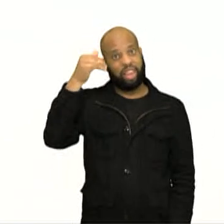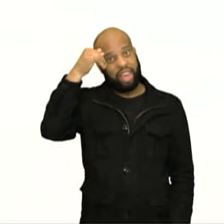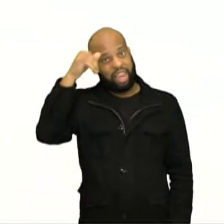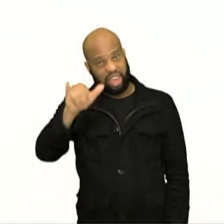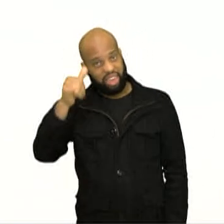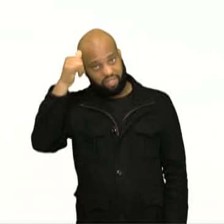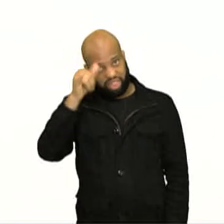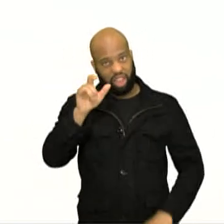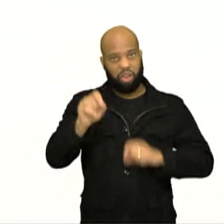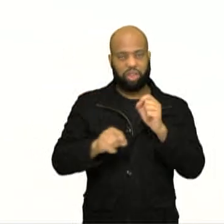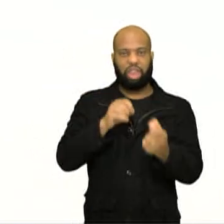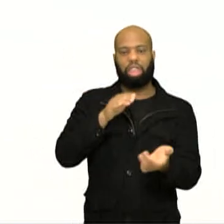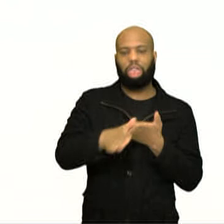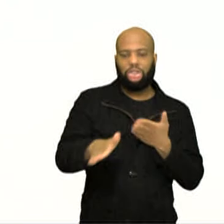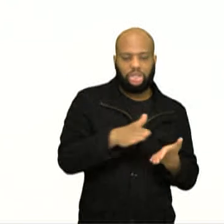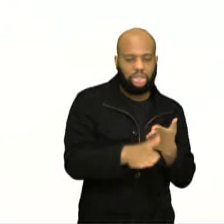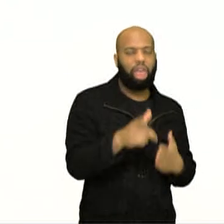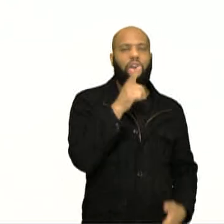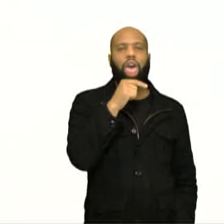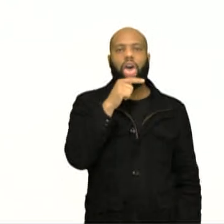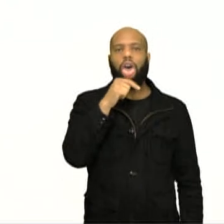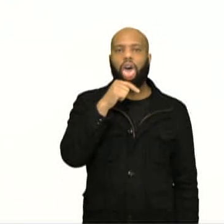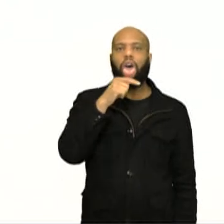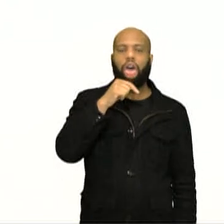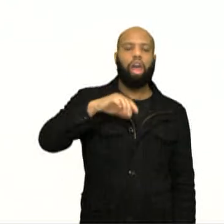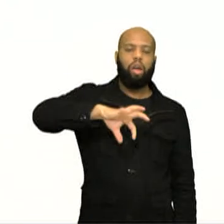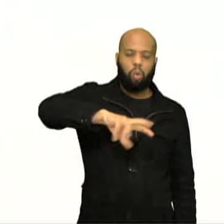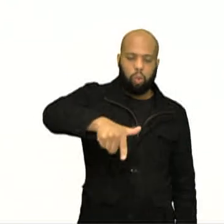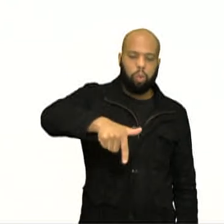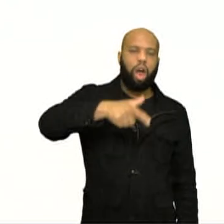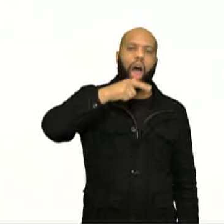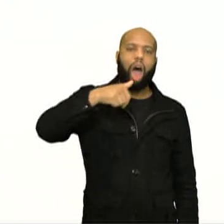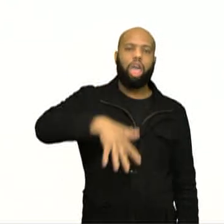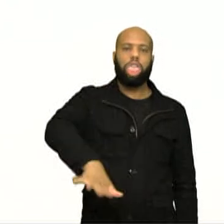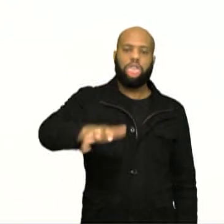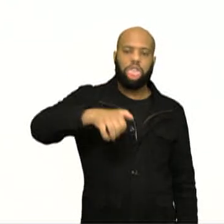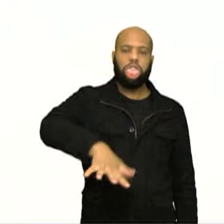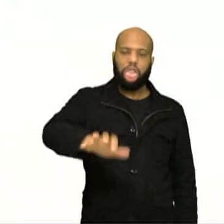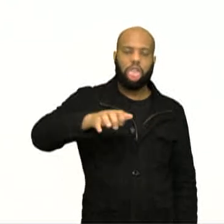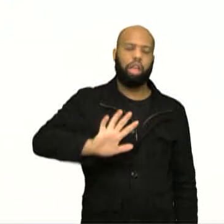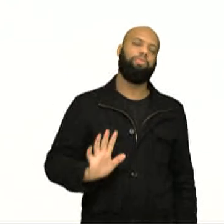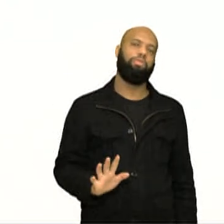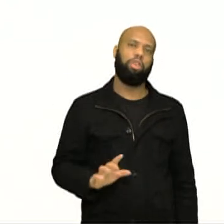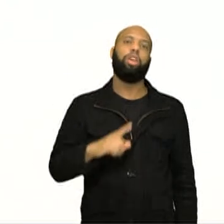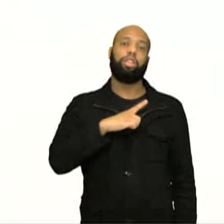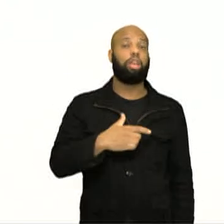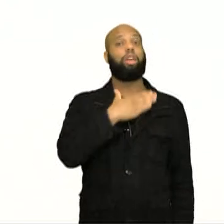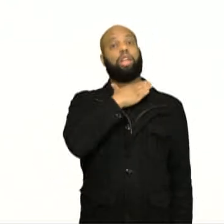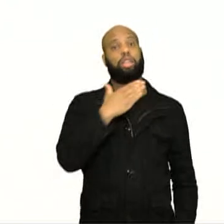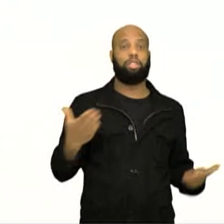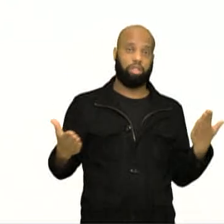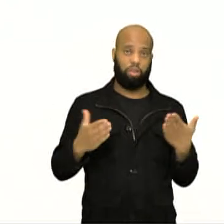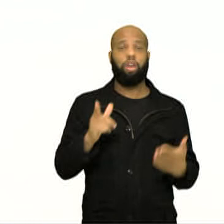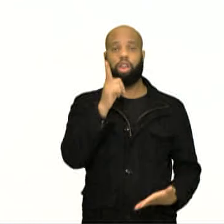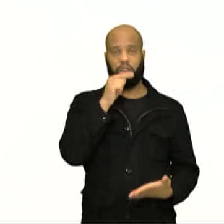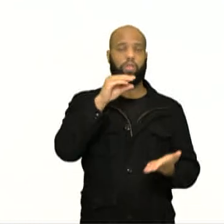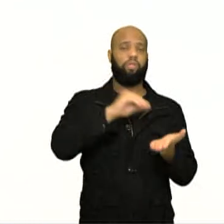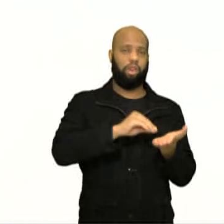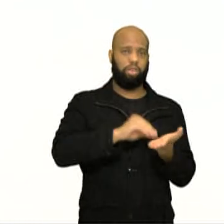recursos naturais, como a água, ainda mais no momento de crise hídrica, né? Então, muito importante aqui a